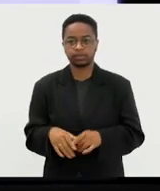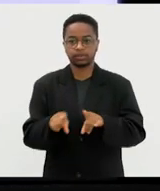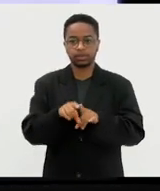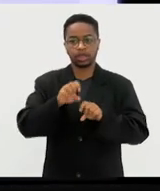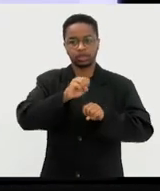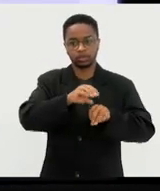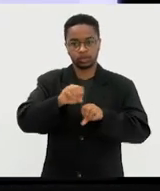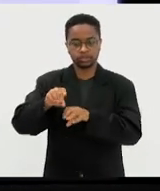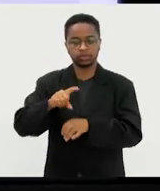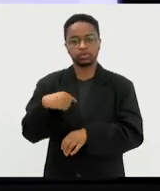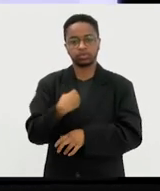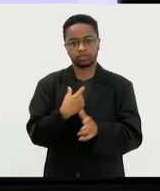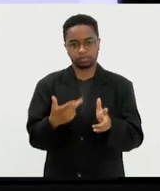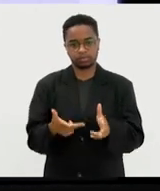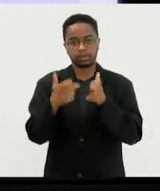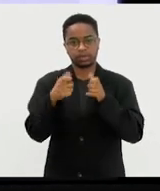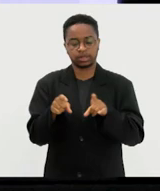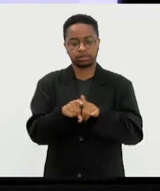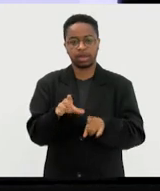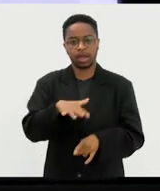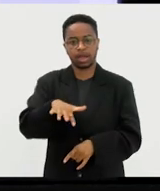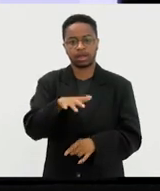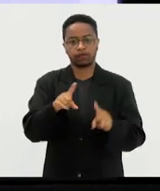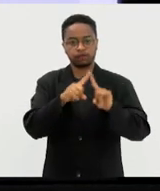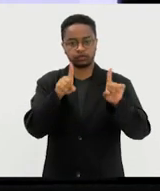Educação, já falei aqui também pela parte de pessoal.